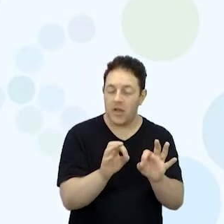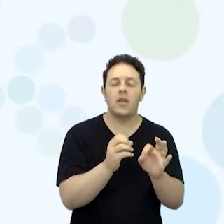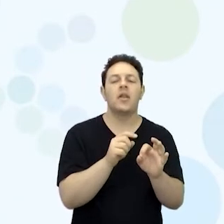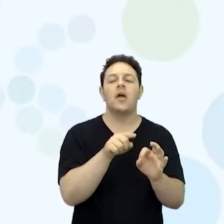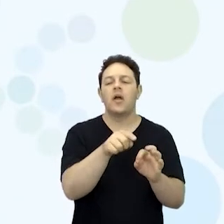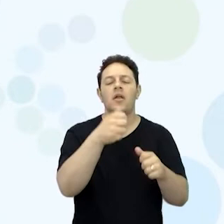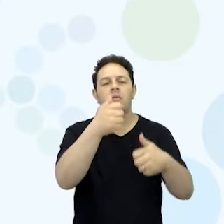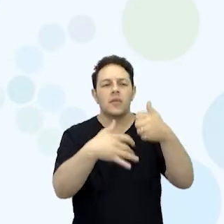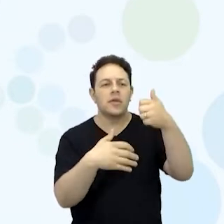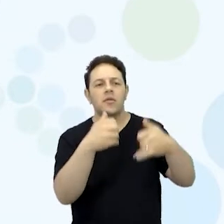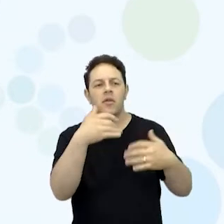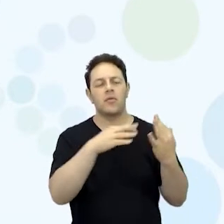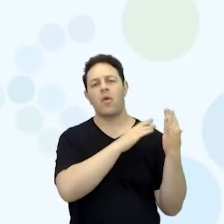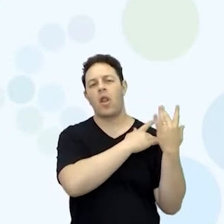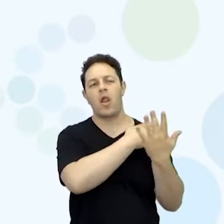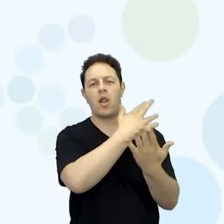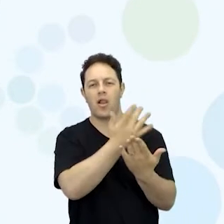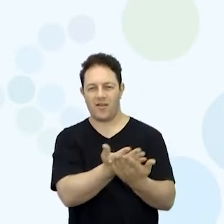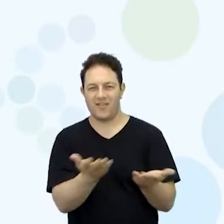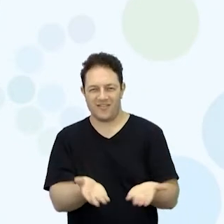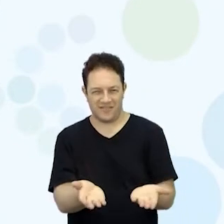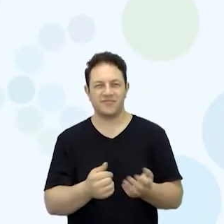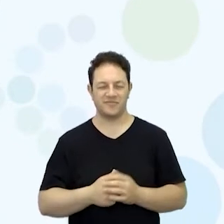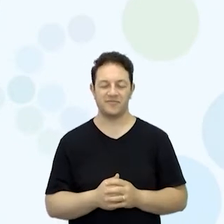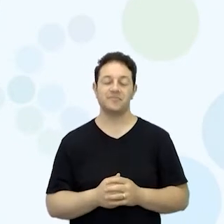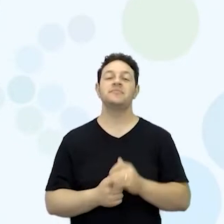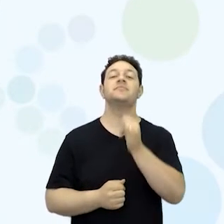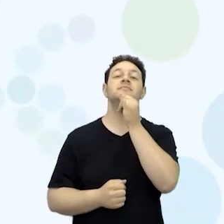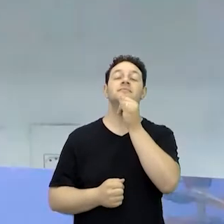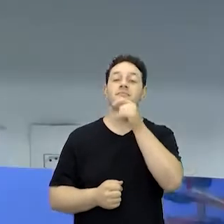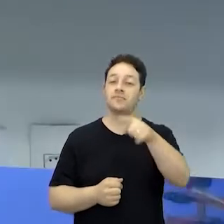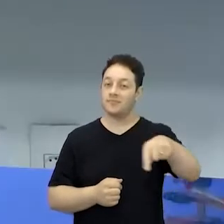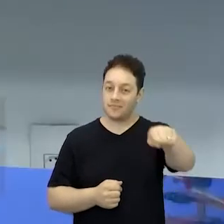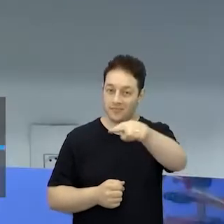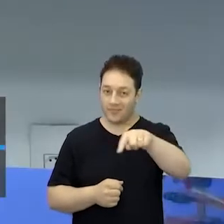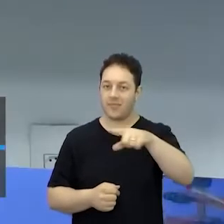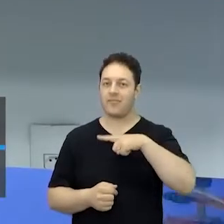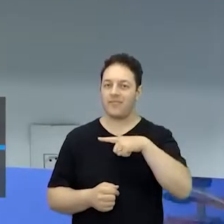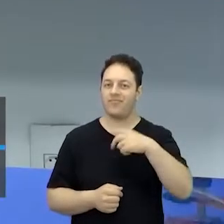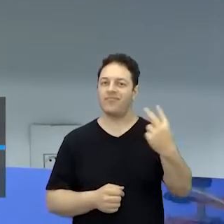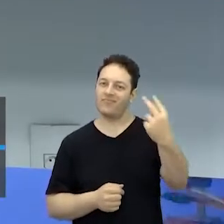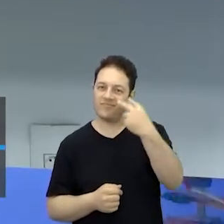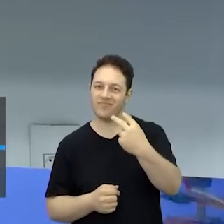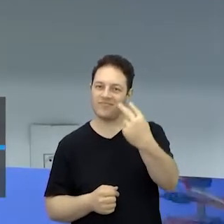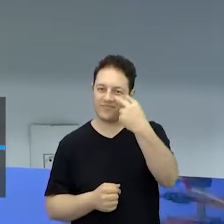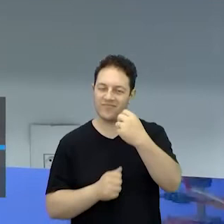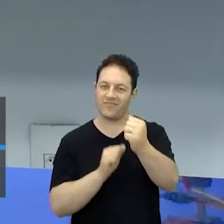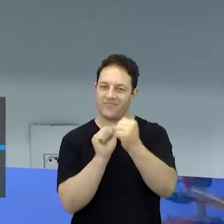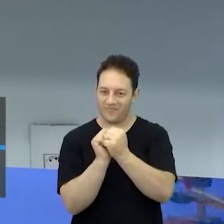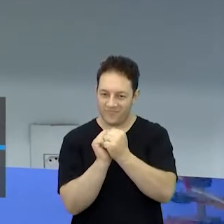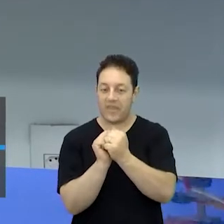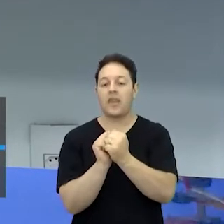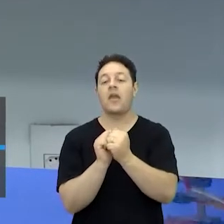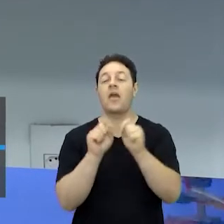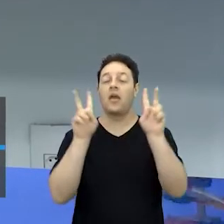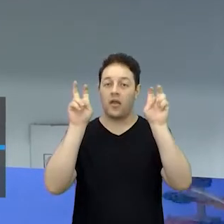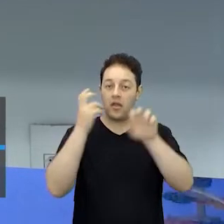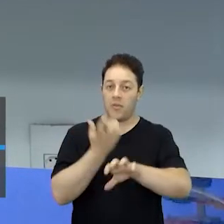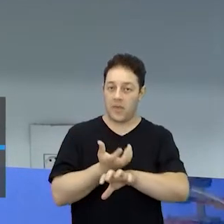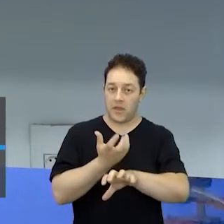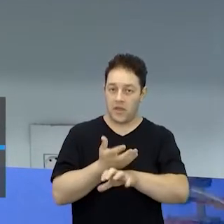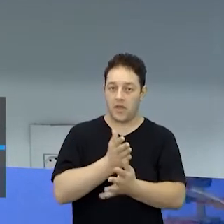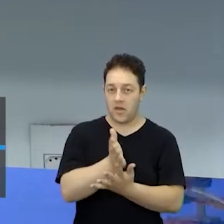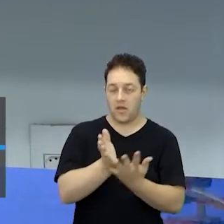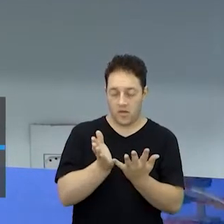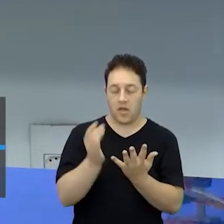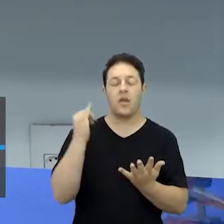as informações que a gente viu até aqui então para vocês que estão aí nos acompanhando é esse componente ele tem